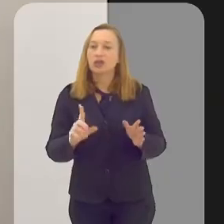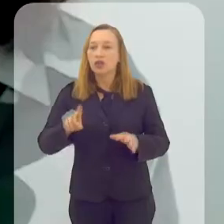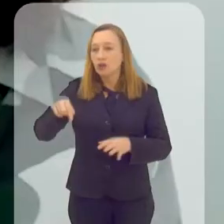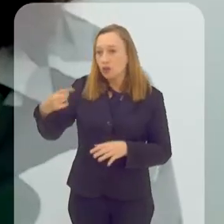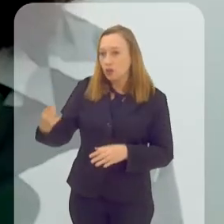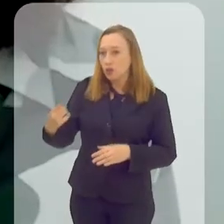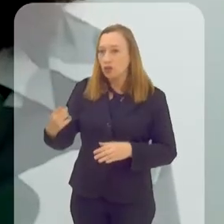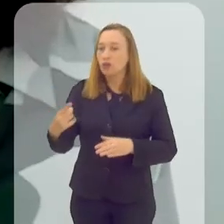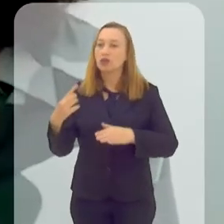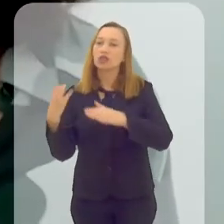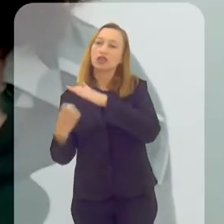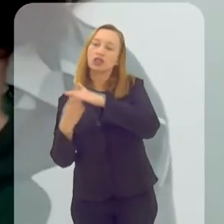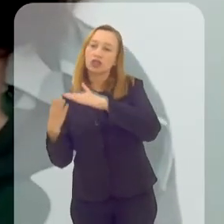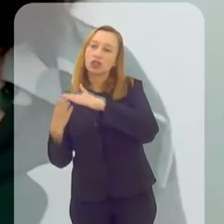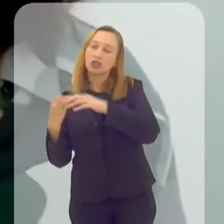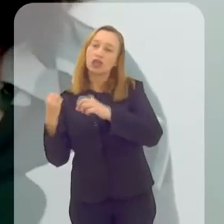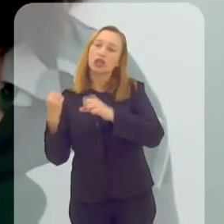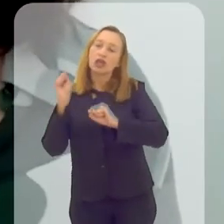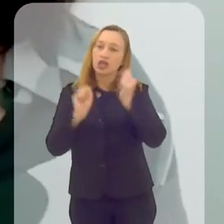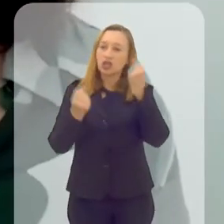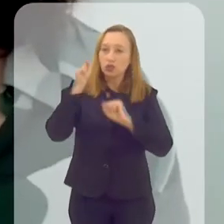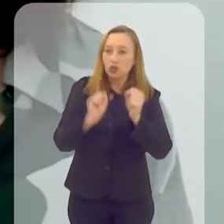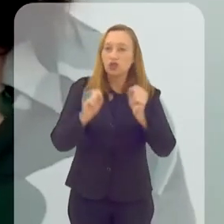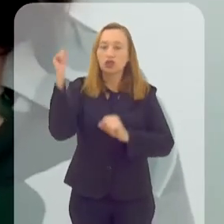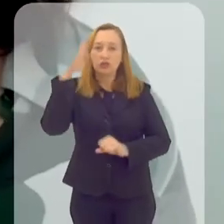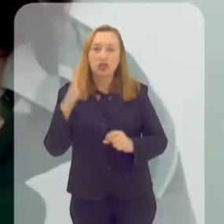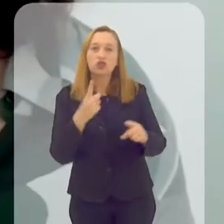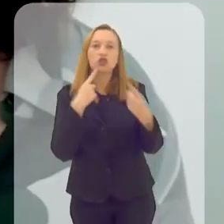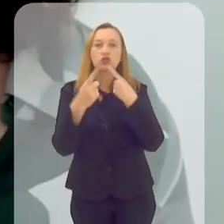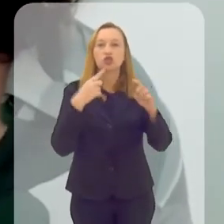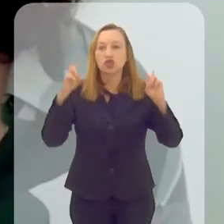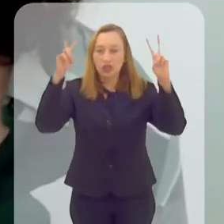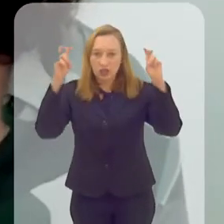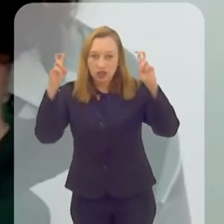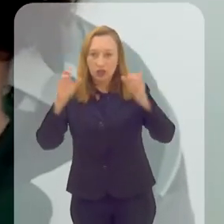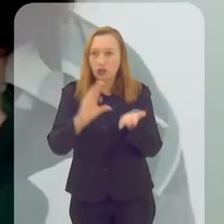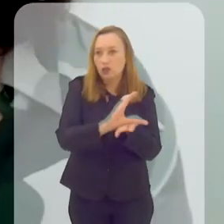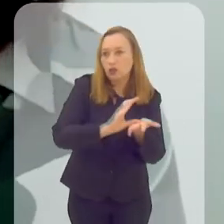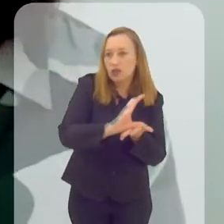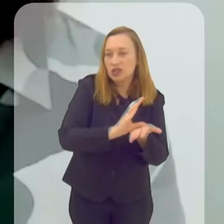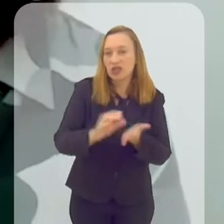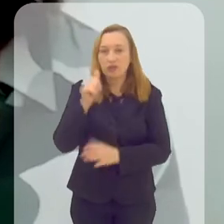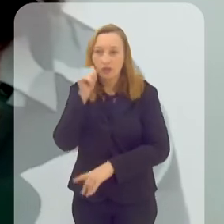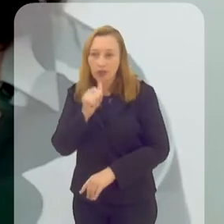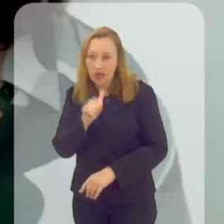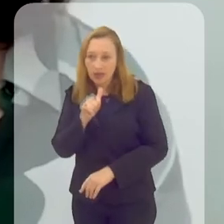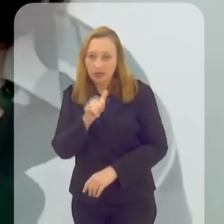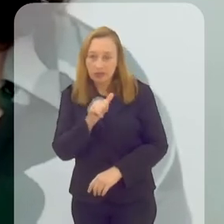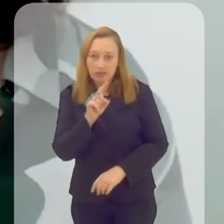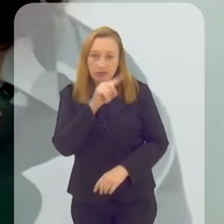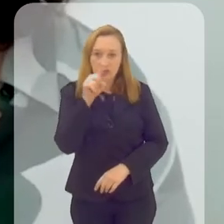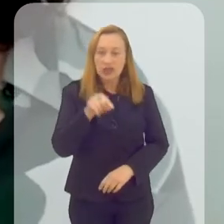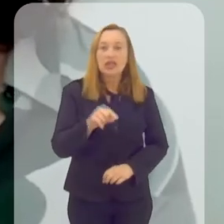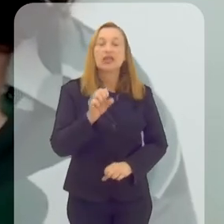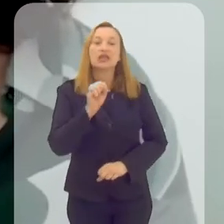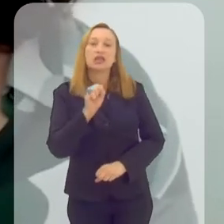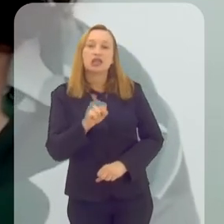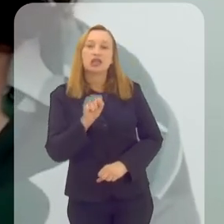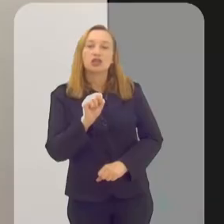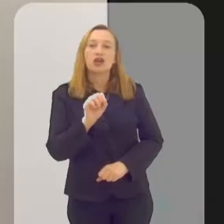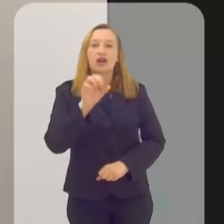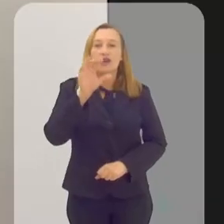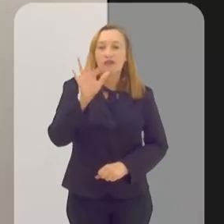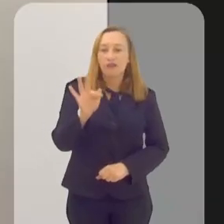longo prazo? Outras federações da indústria do Brasil já começaram a discutir essa questão dos conselhos para mulheres?